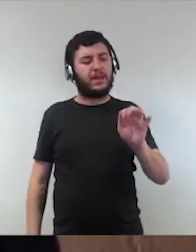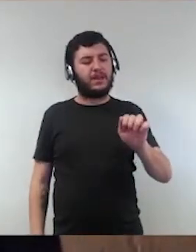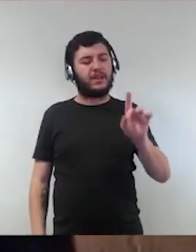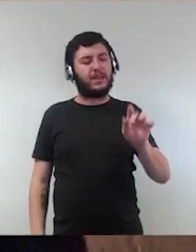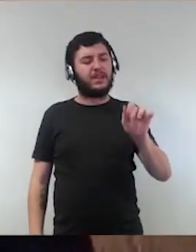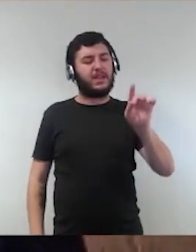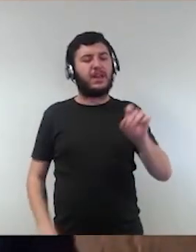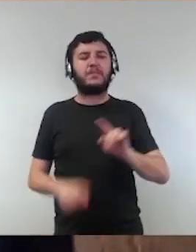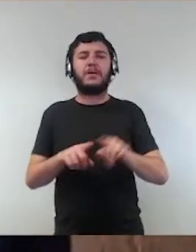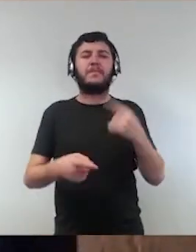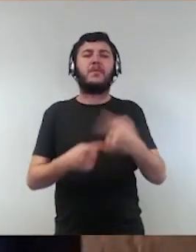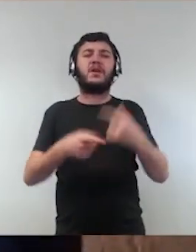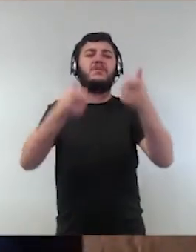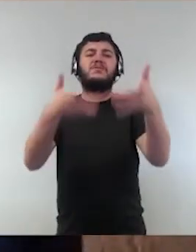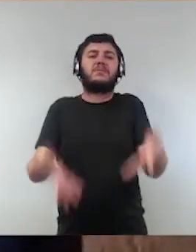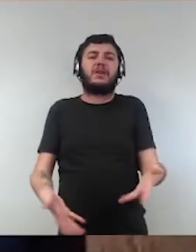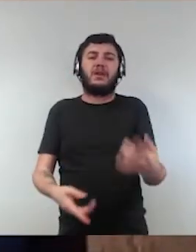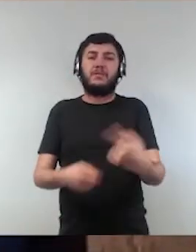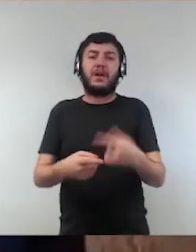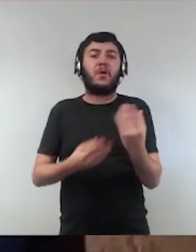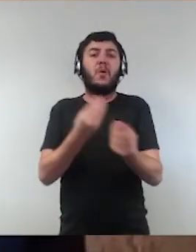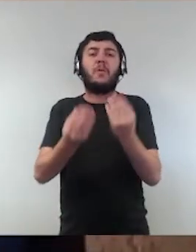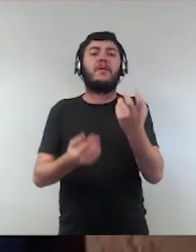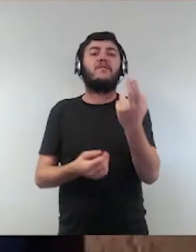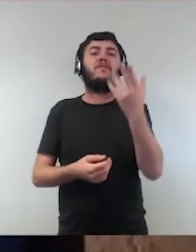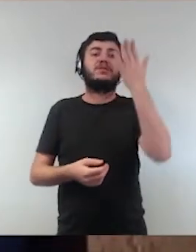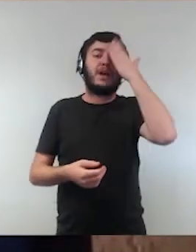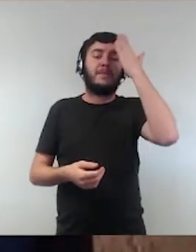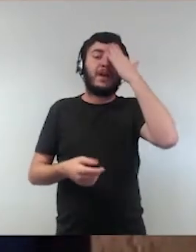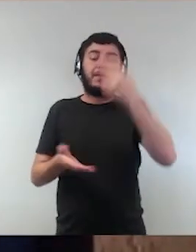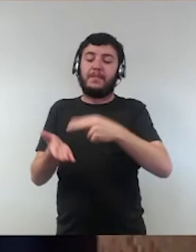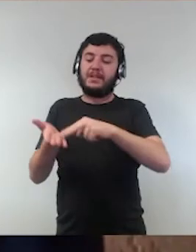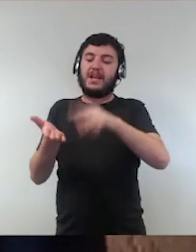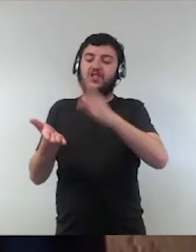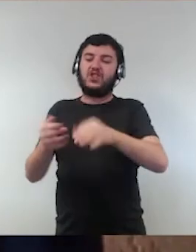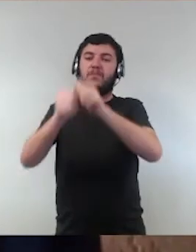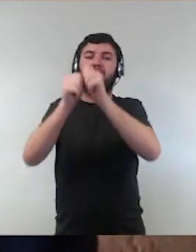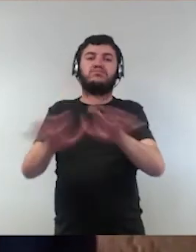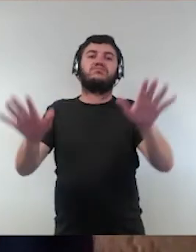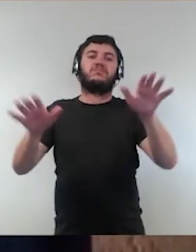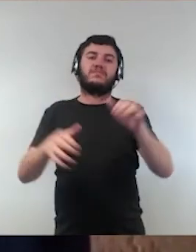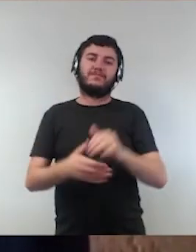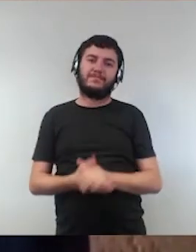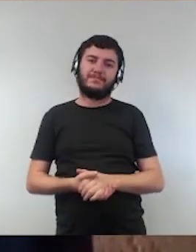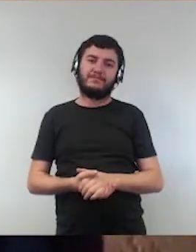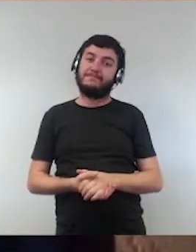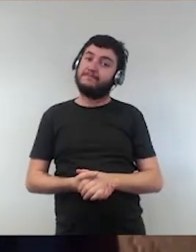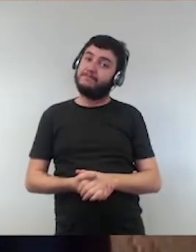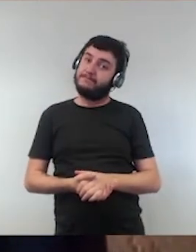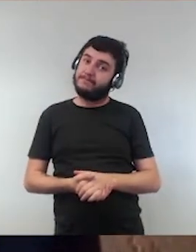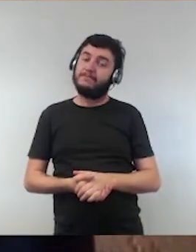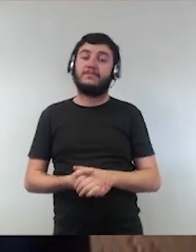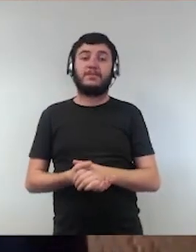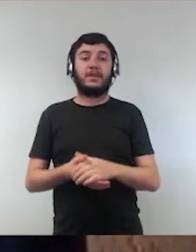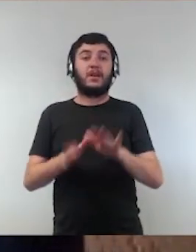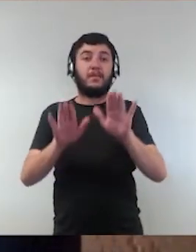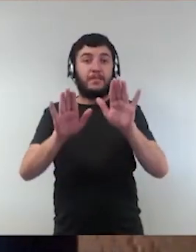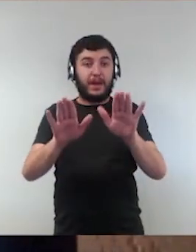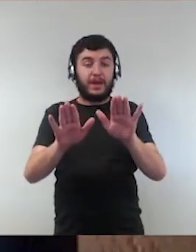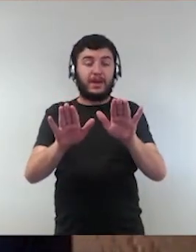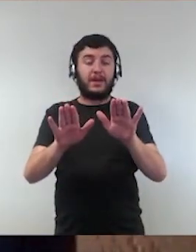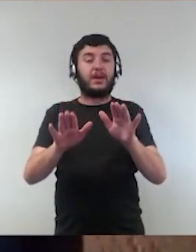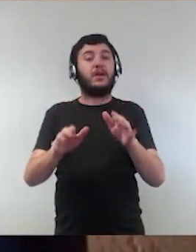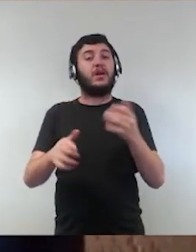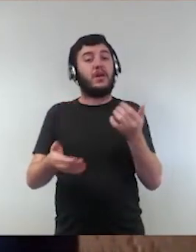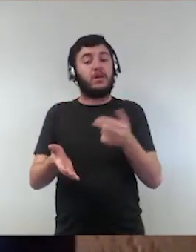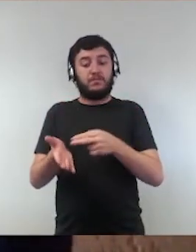com conteúdo viralizou numa rede qualquer? Toda viralização, ela começa com um encaminhamento, até onde eu sei,